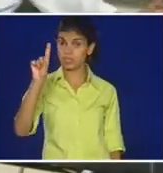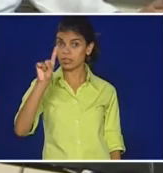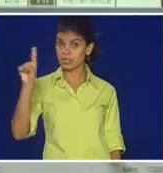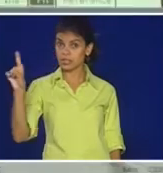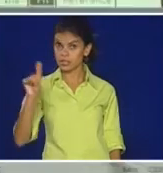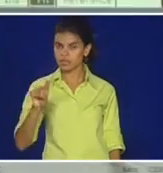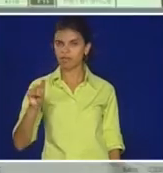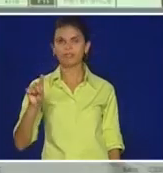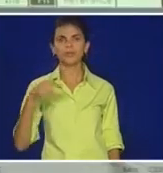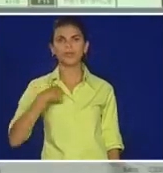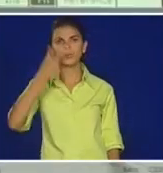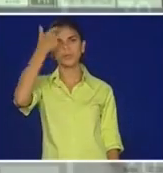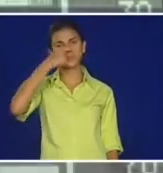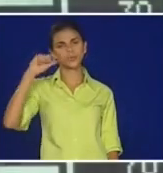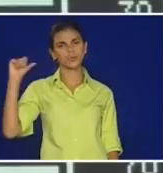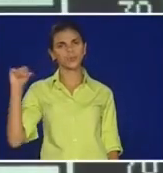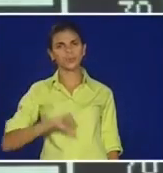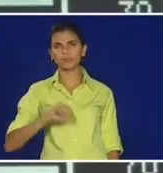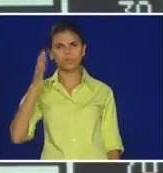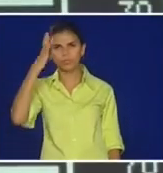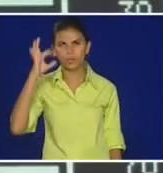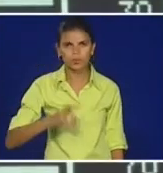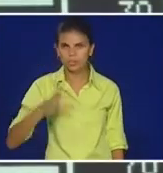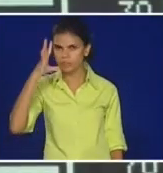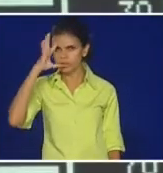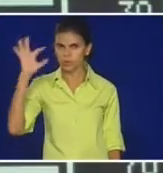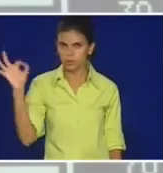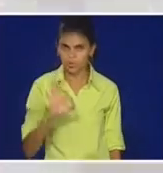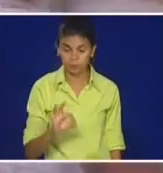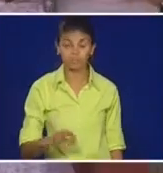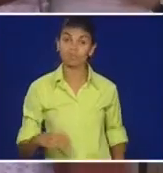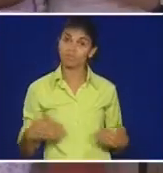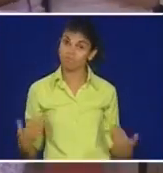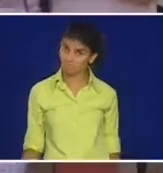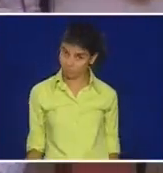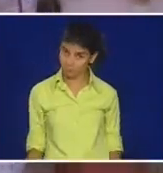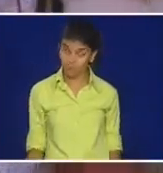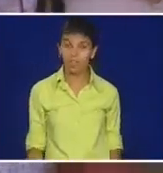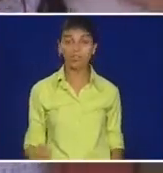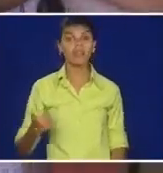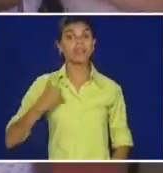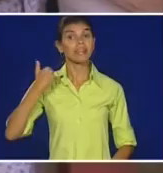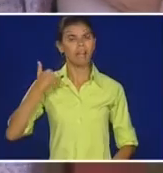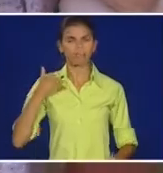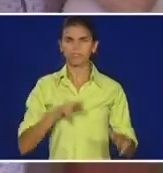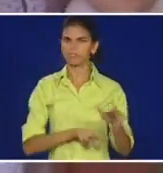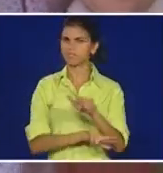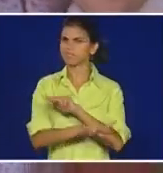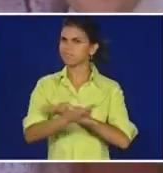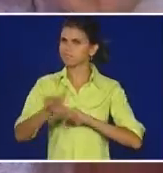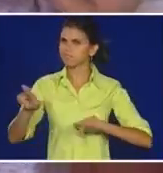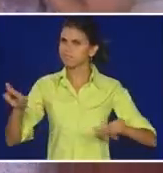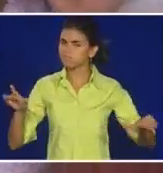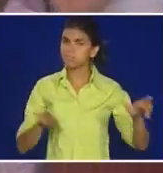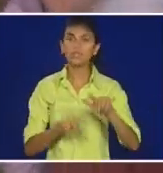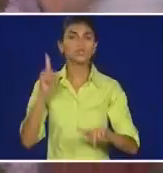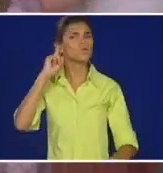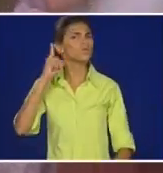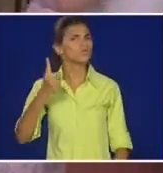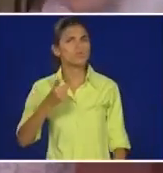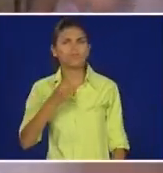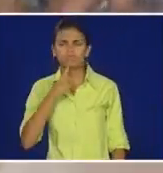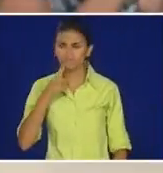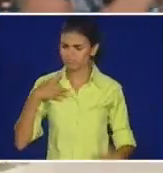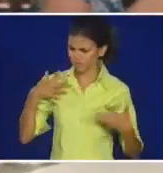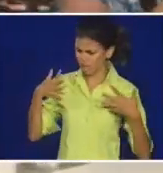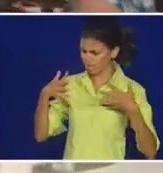S, Z, são os mais prejudicados. Em todos os casos, e em todas as faixas de idade,